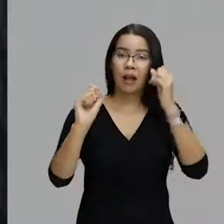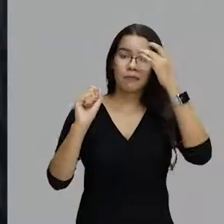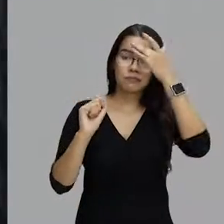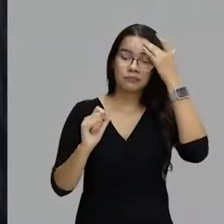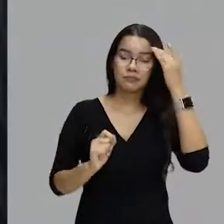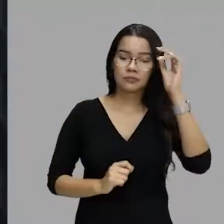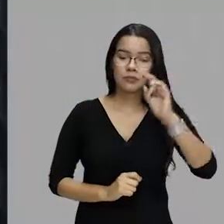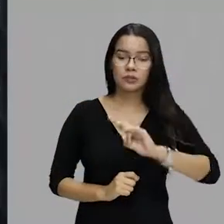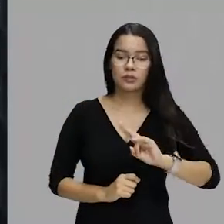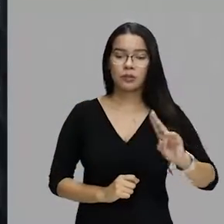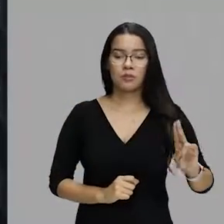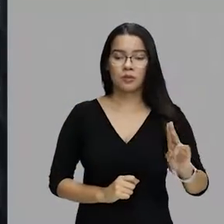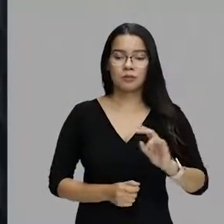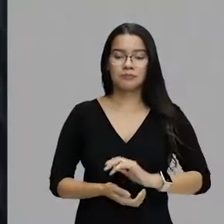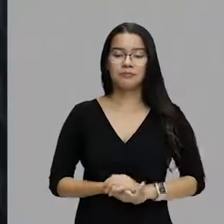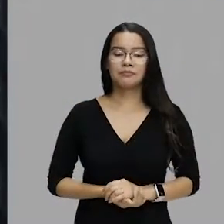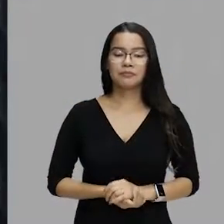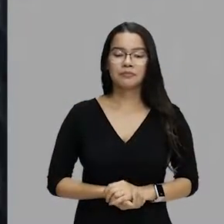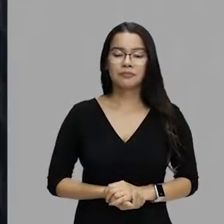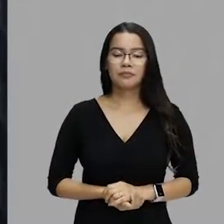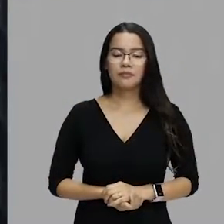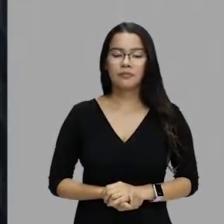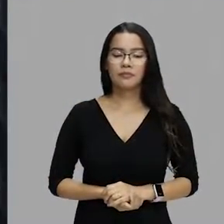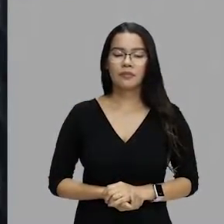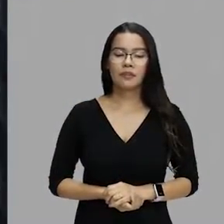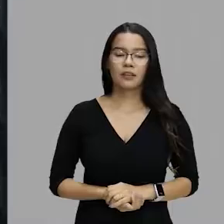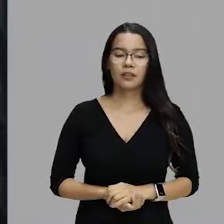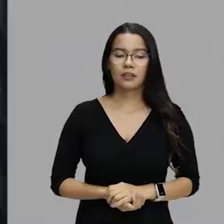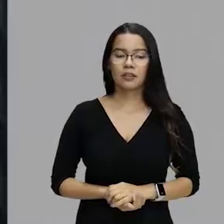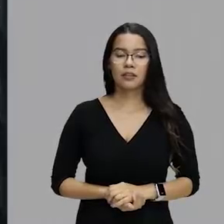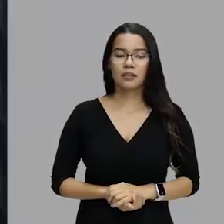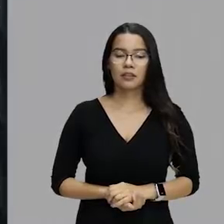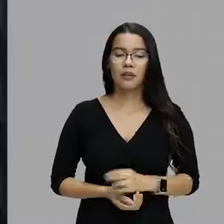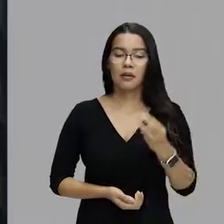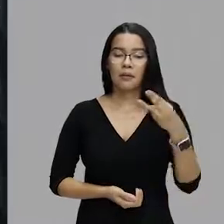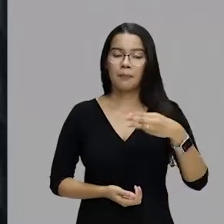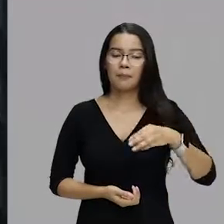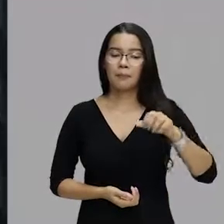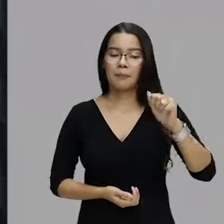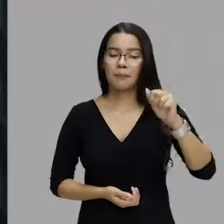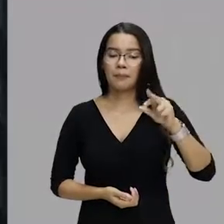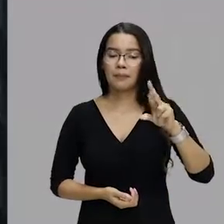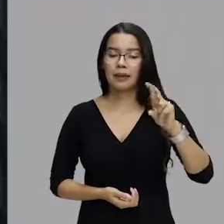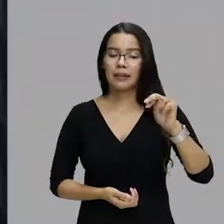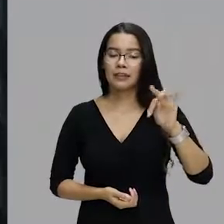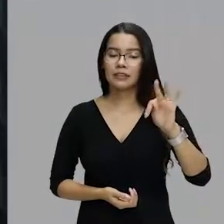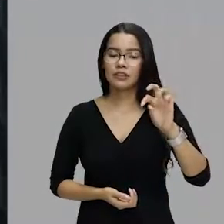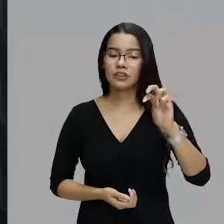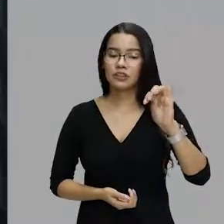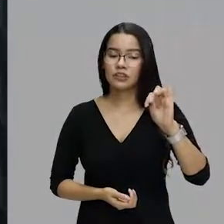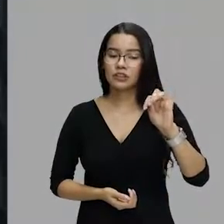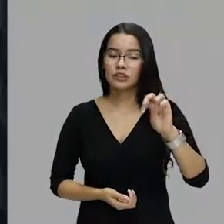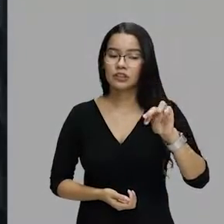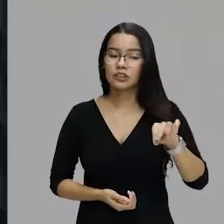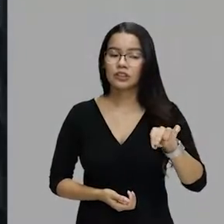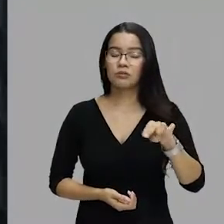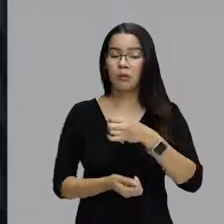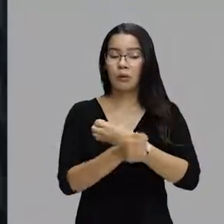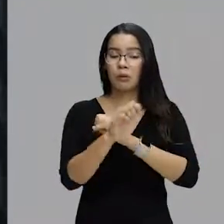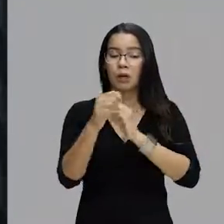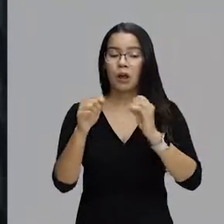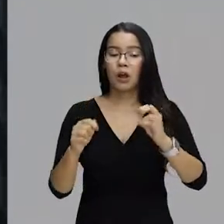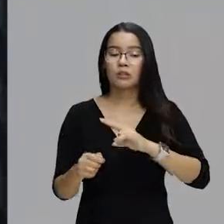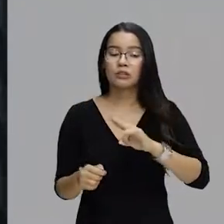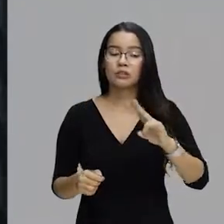o José de San Martín. Foi um dos grandes nomes, San Martín, que foi o grande nome da independência da Argentina.